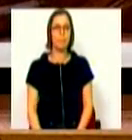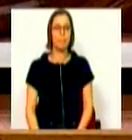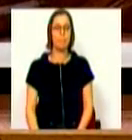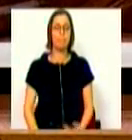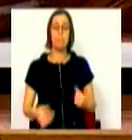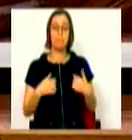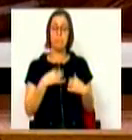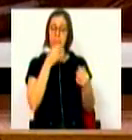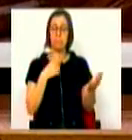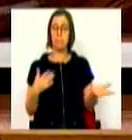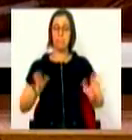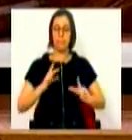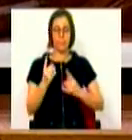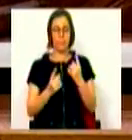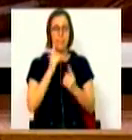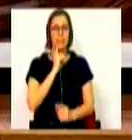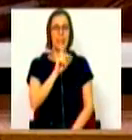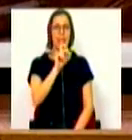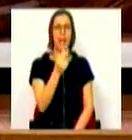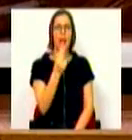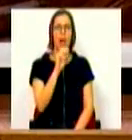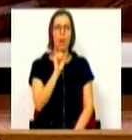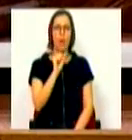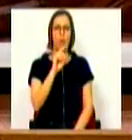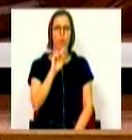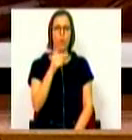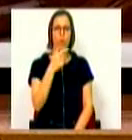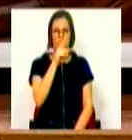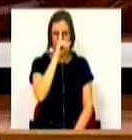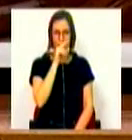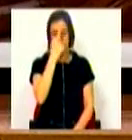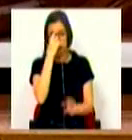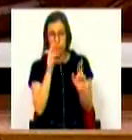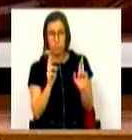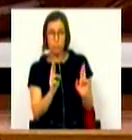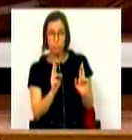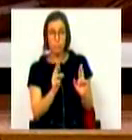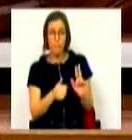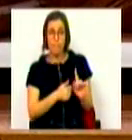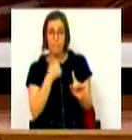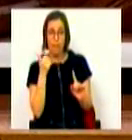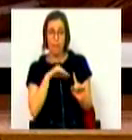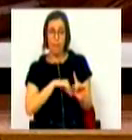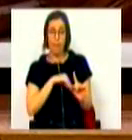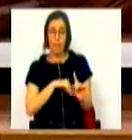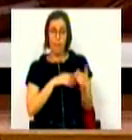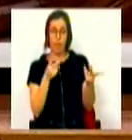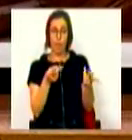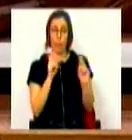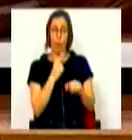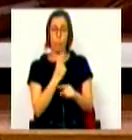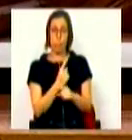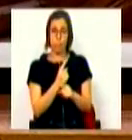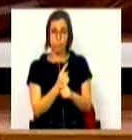Não vos vou falar da Augusta, recordam-se, que já tinha expectativas de melhorar o seu rendimento disponível